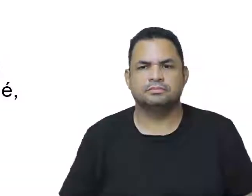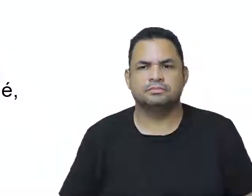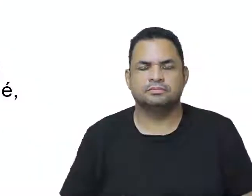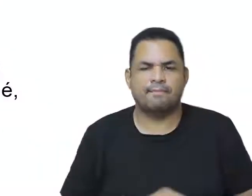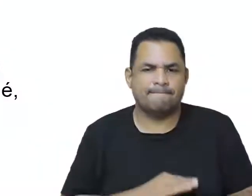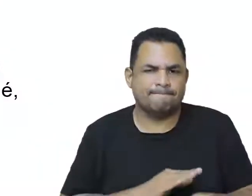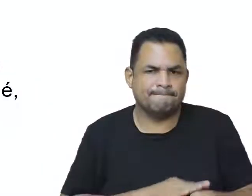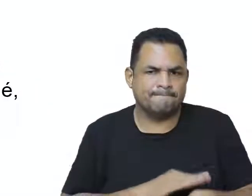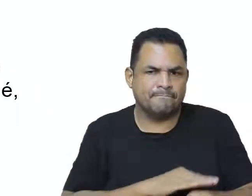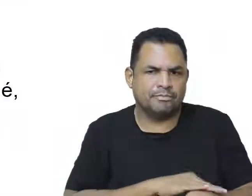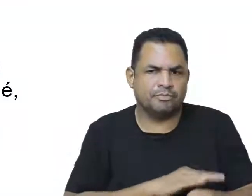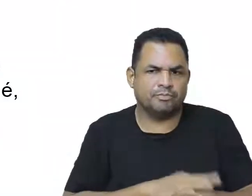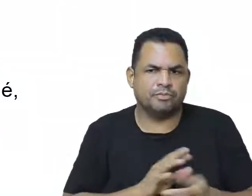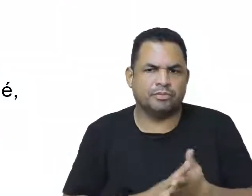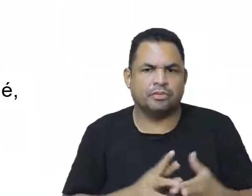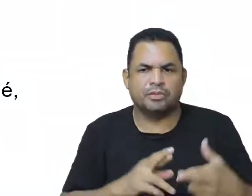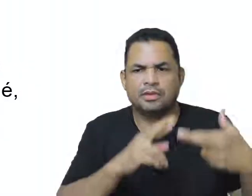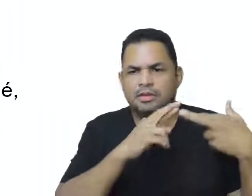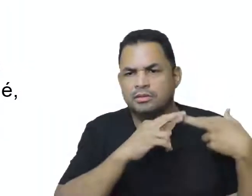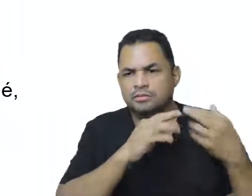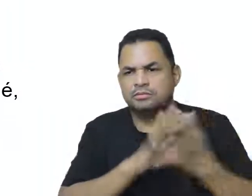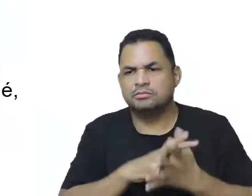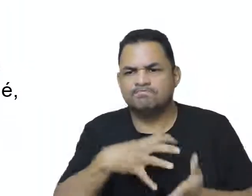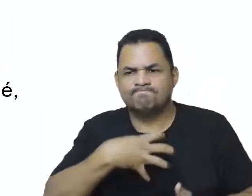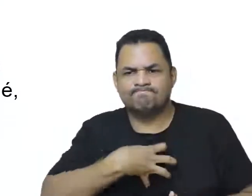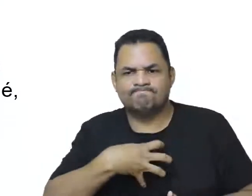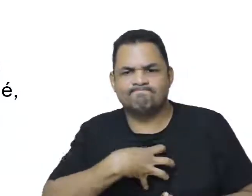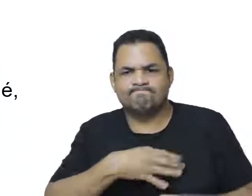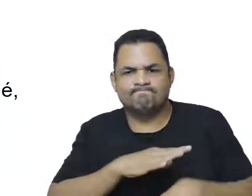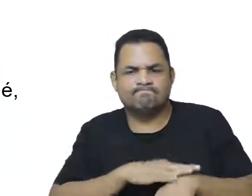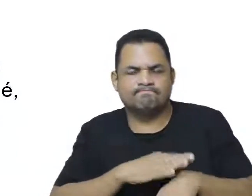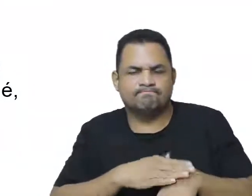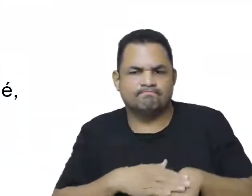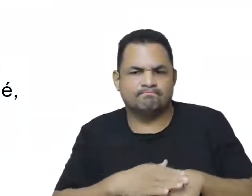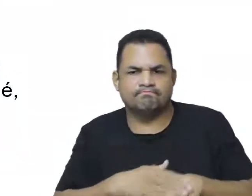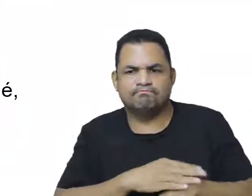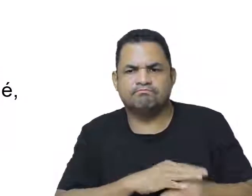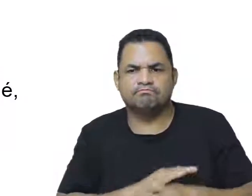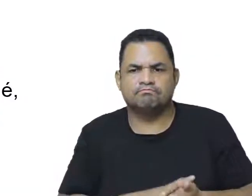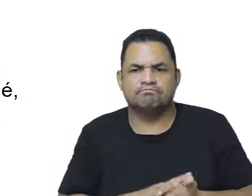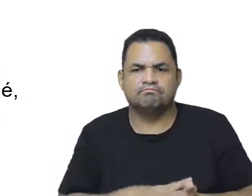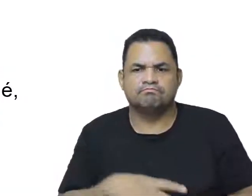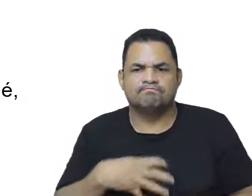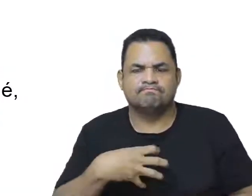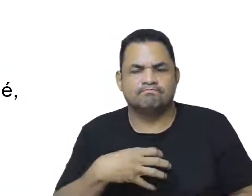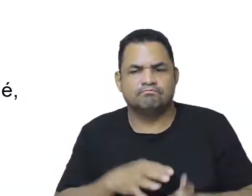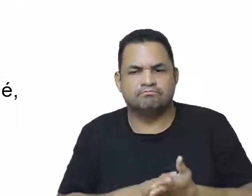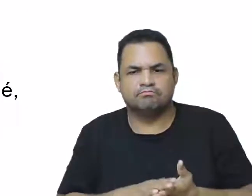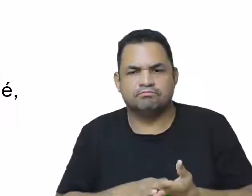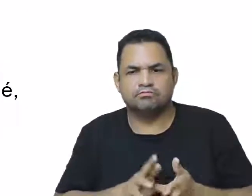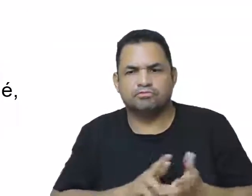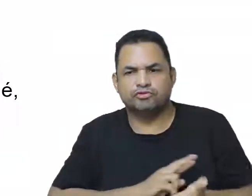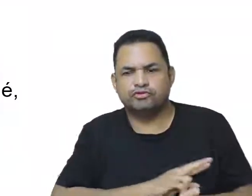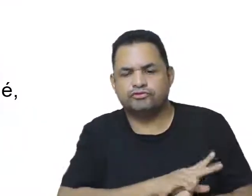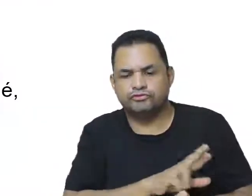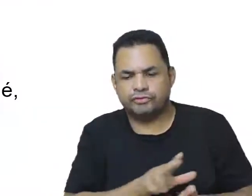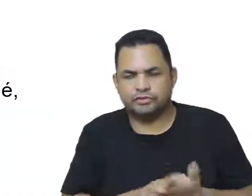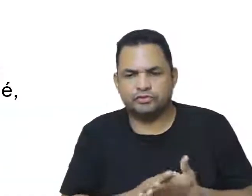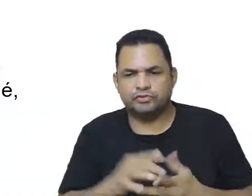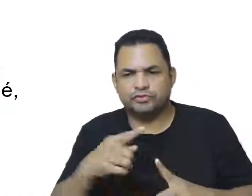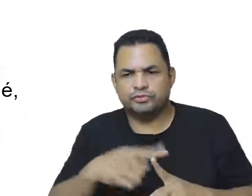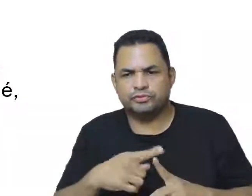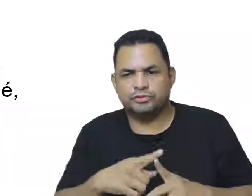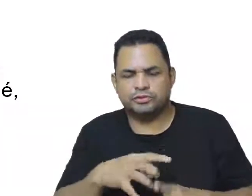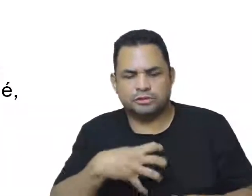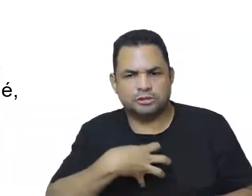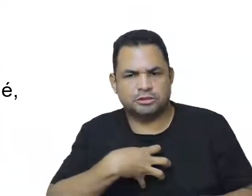A pele é um órgão responsável também pelas sensações táteis, como eu falei. Apresenta diferentes tipos de sensores,